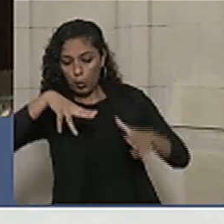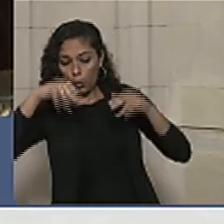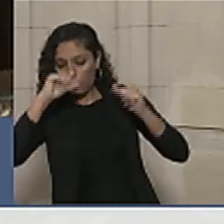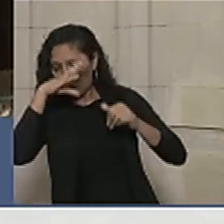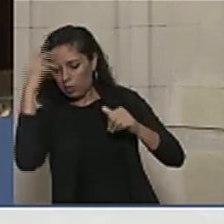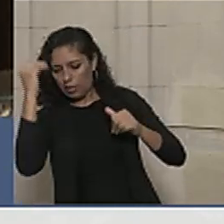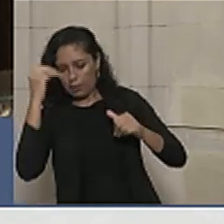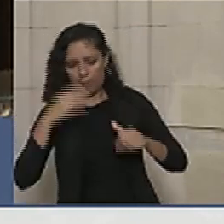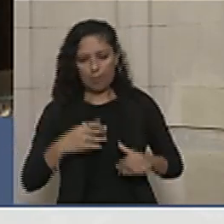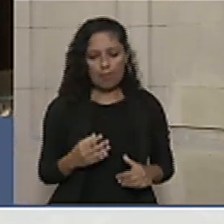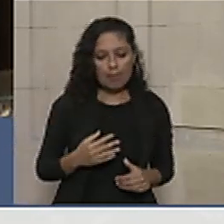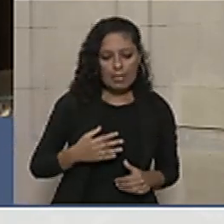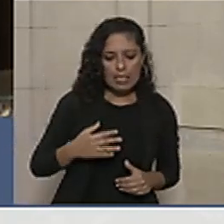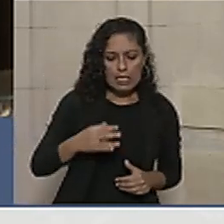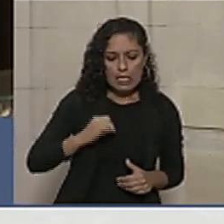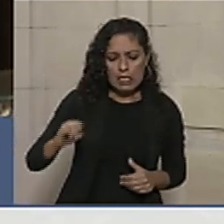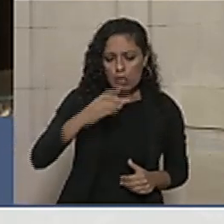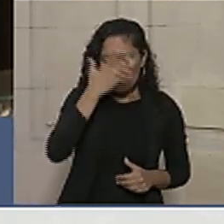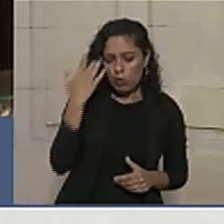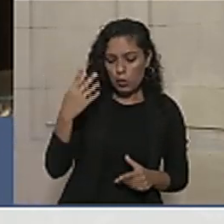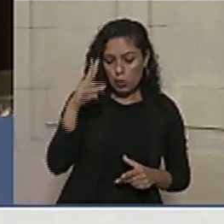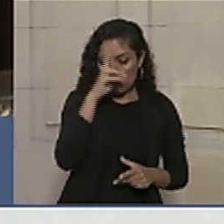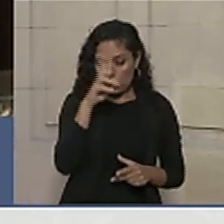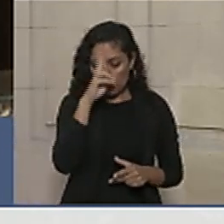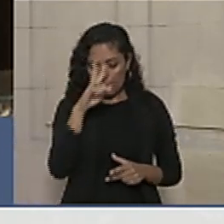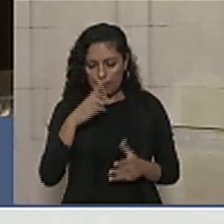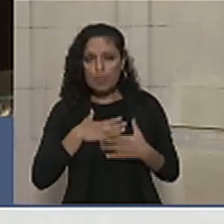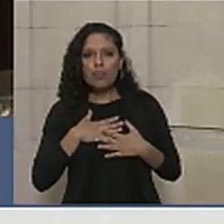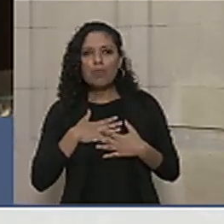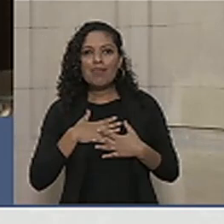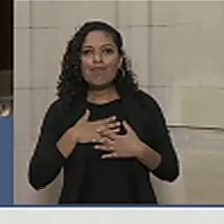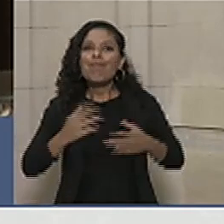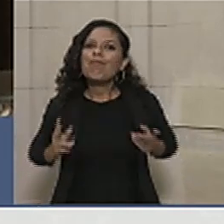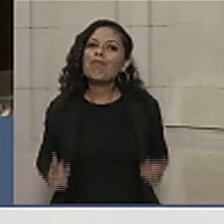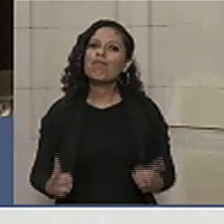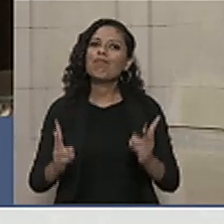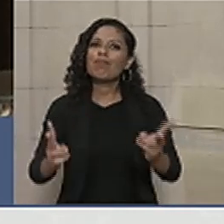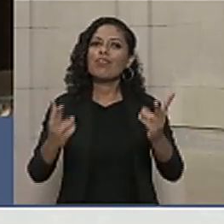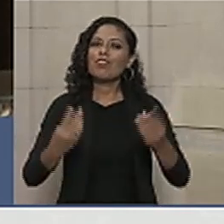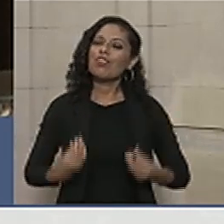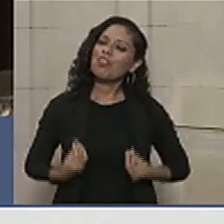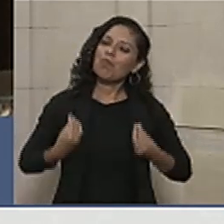Enquanto eu for lembrado, eu estarei vivo.